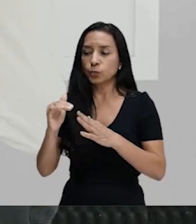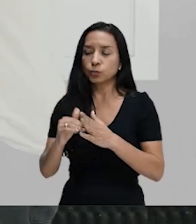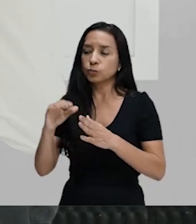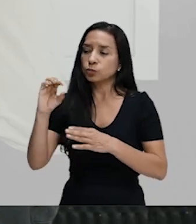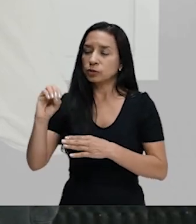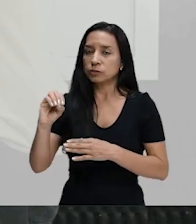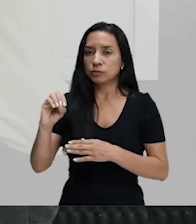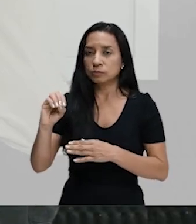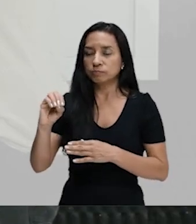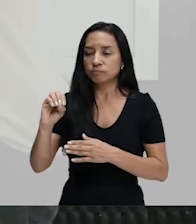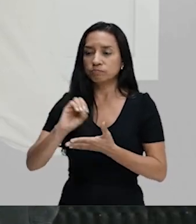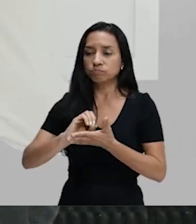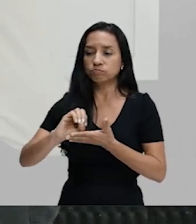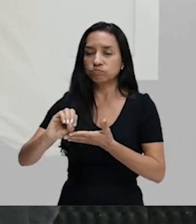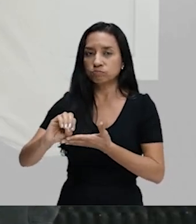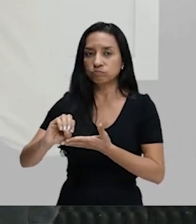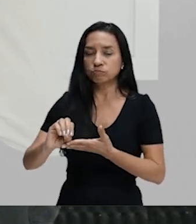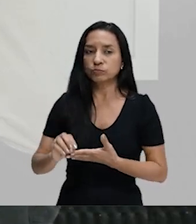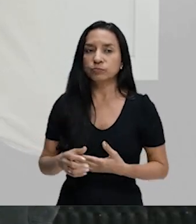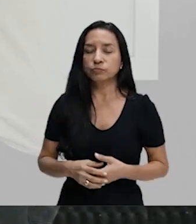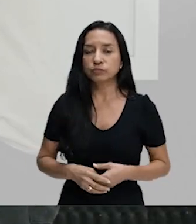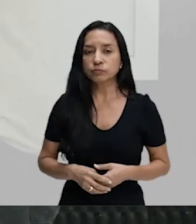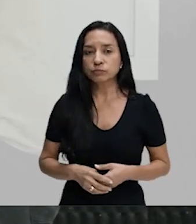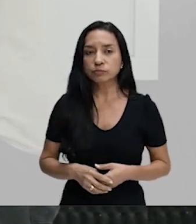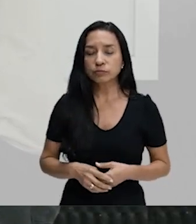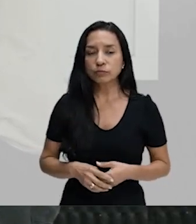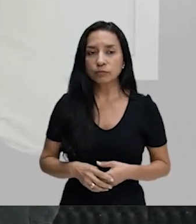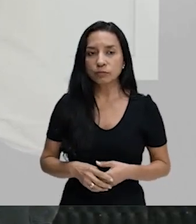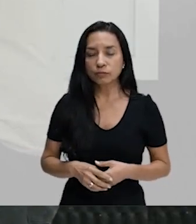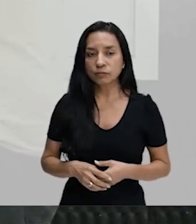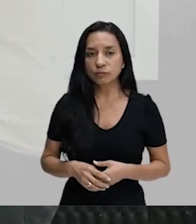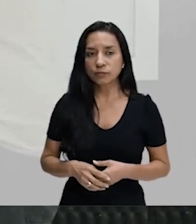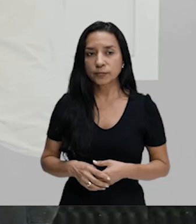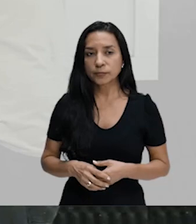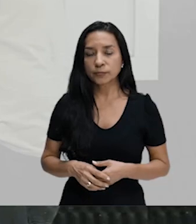da energia interna, ele é zero.